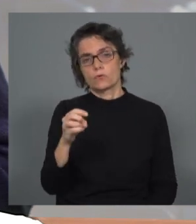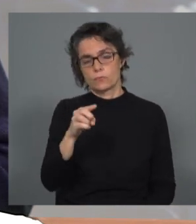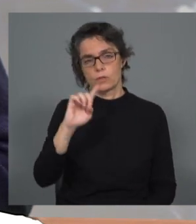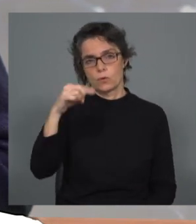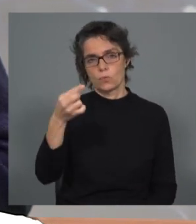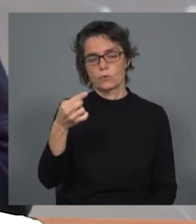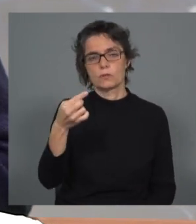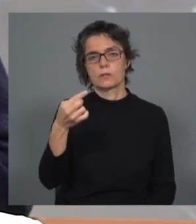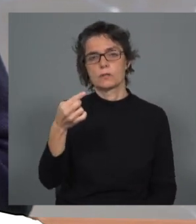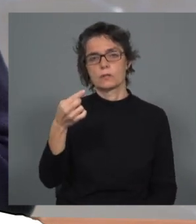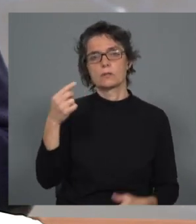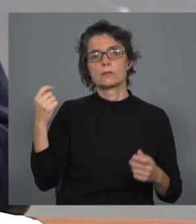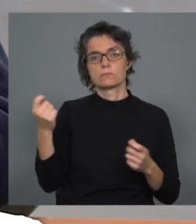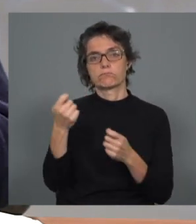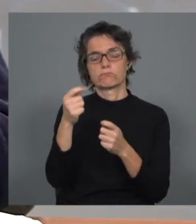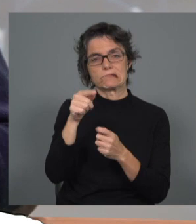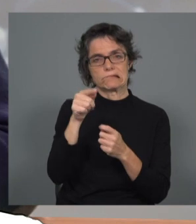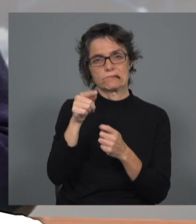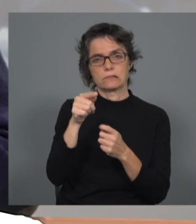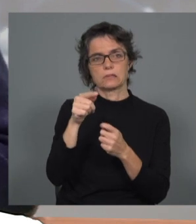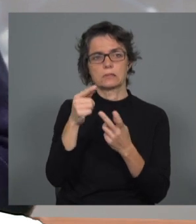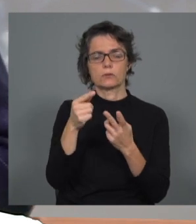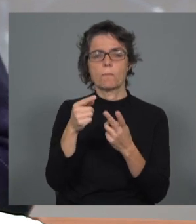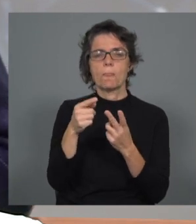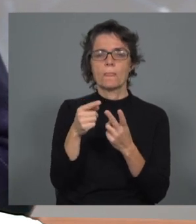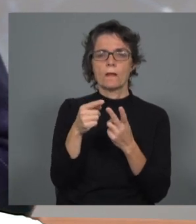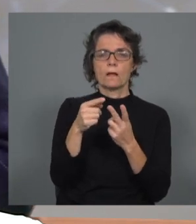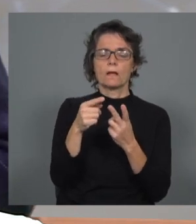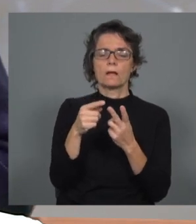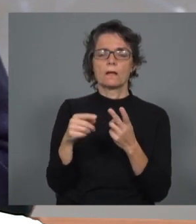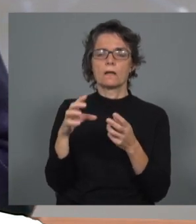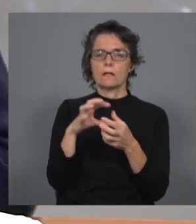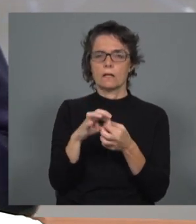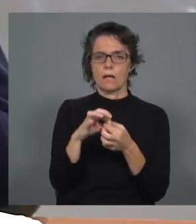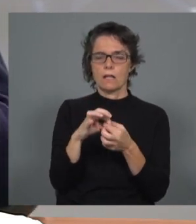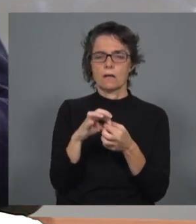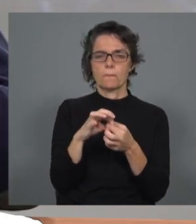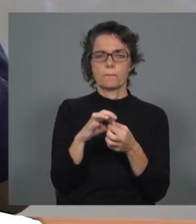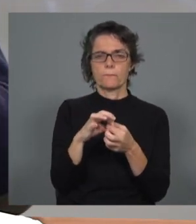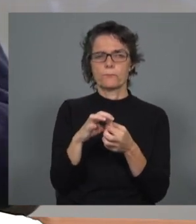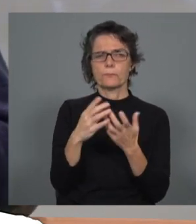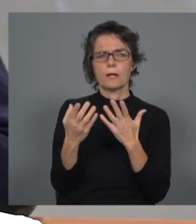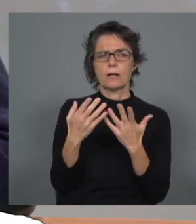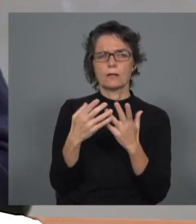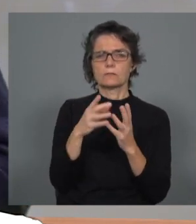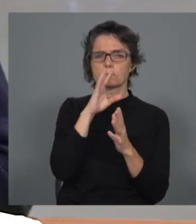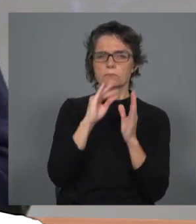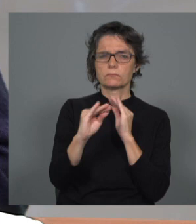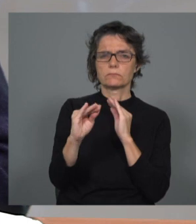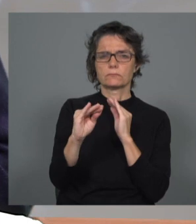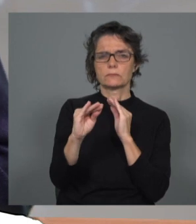campanha mais comboniana sobre o silêncio existente